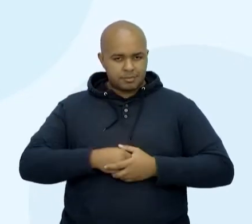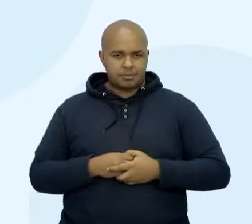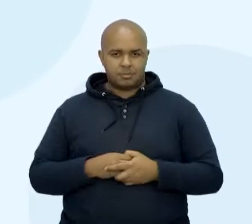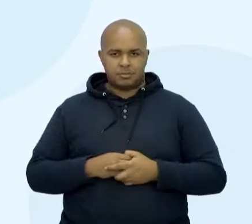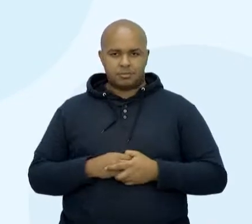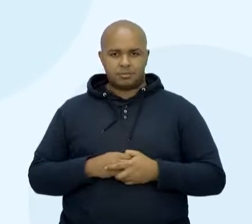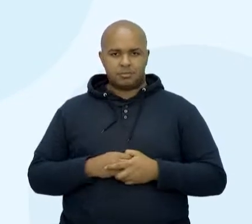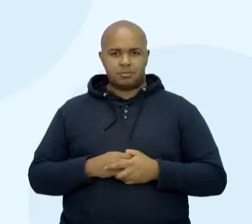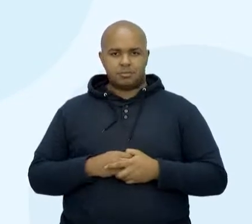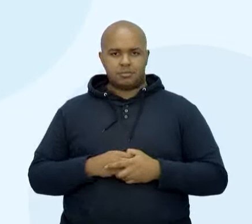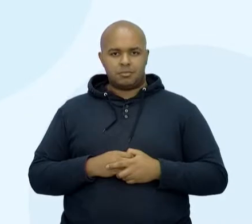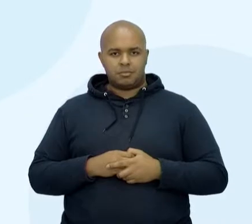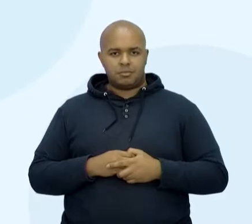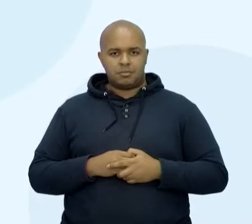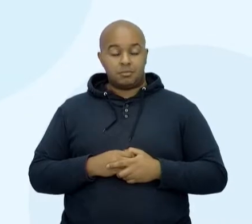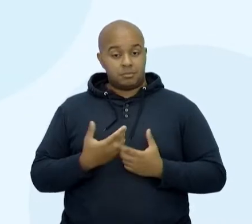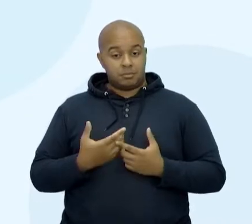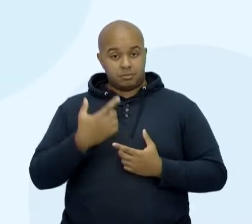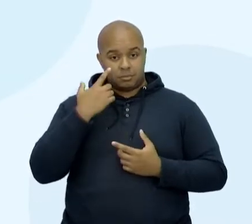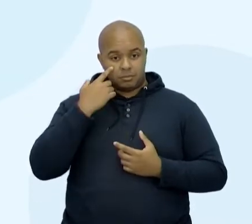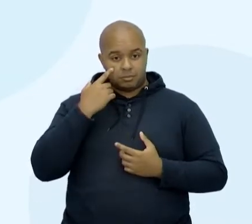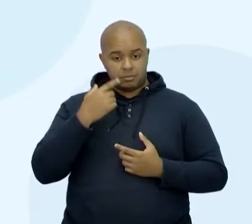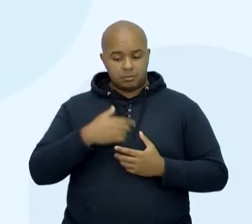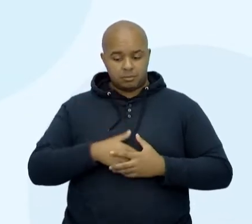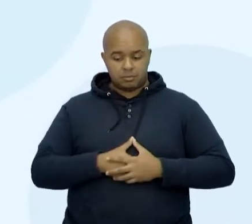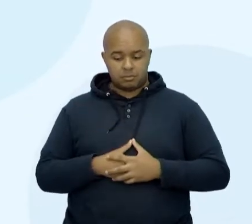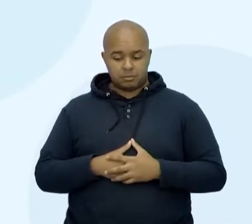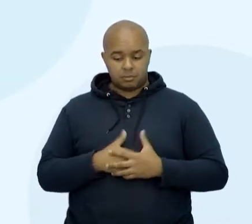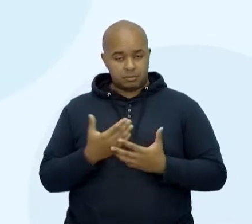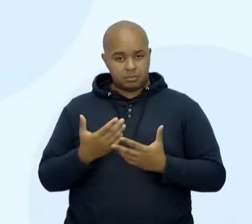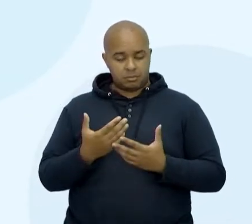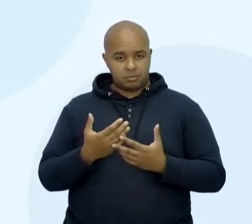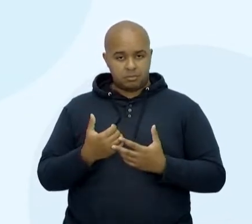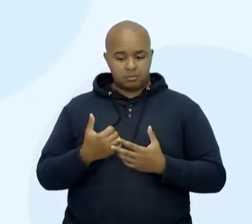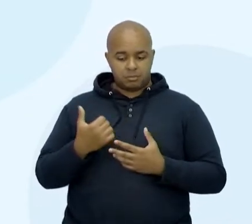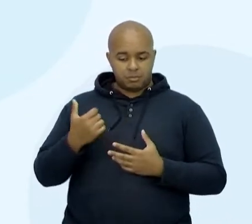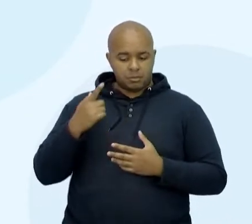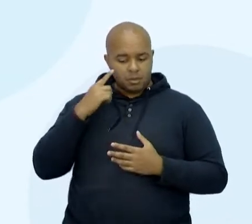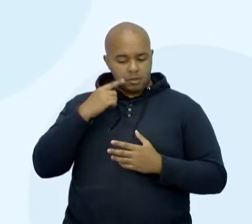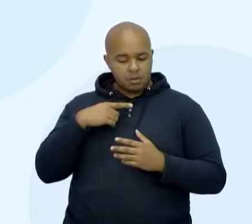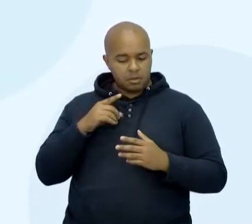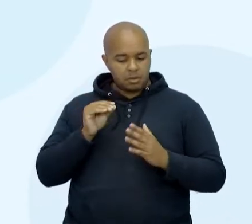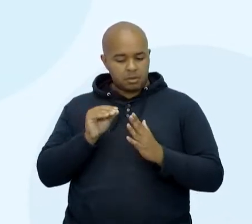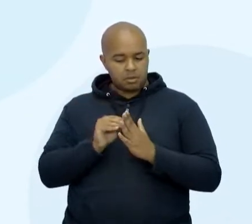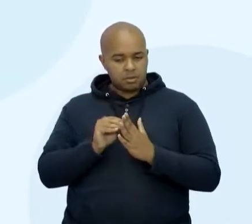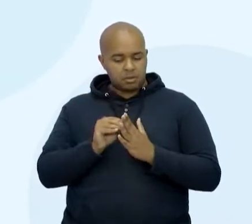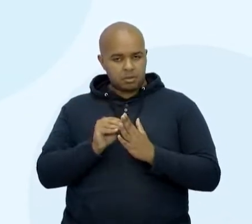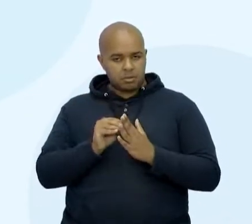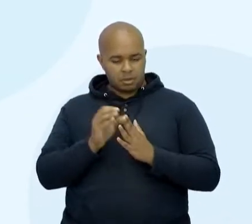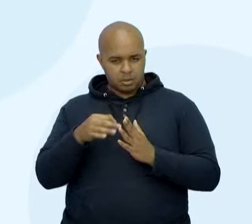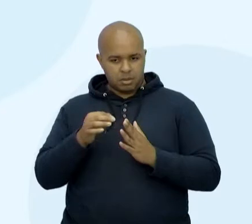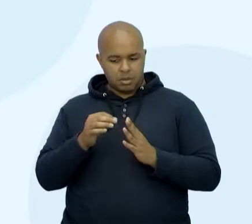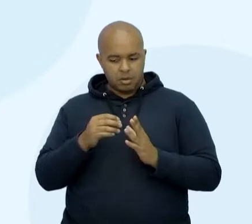tá? Então, vamos lá. Aí, eu vou deixar aí como